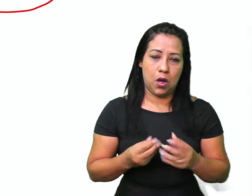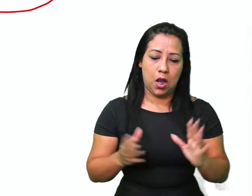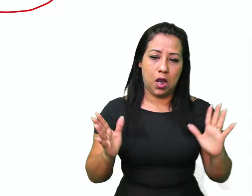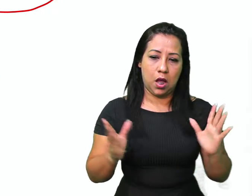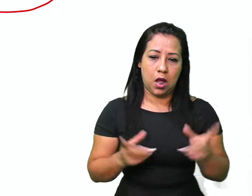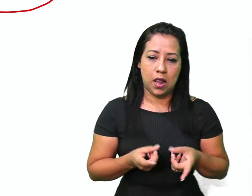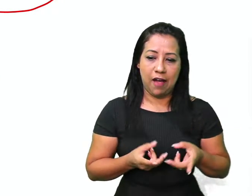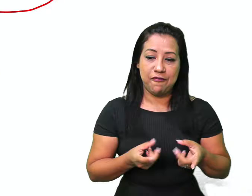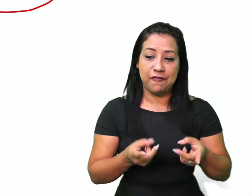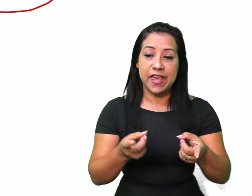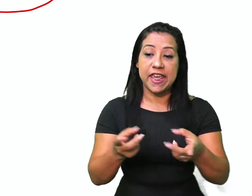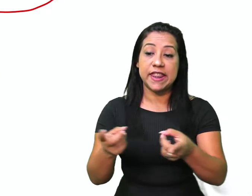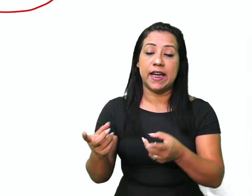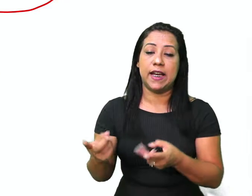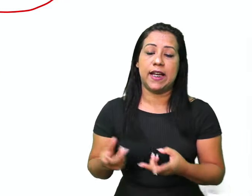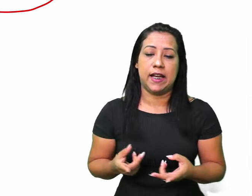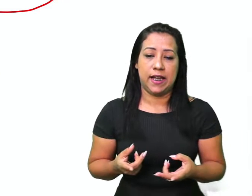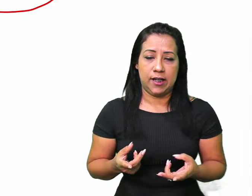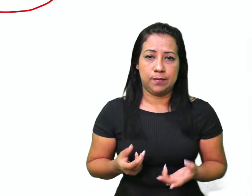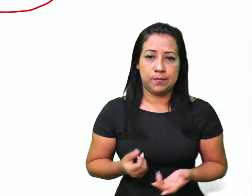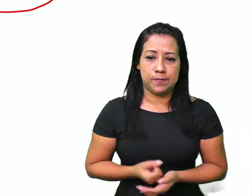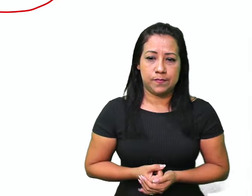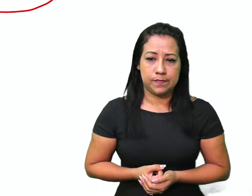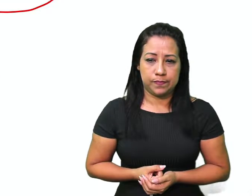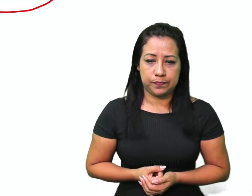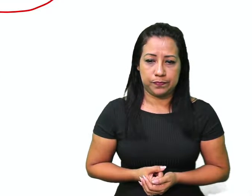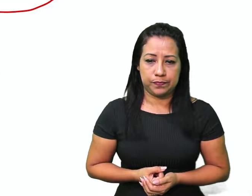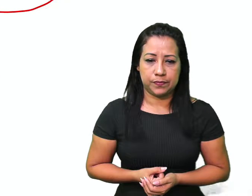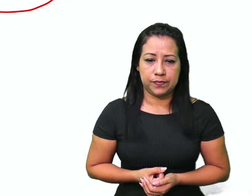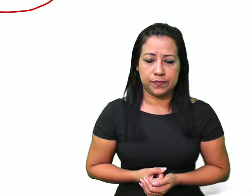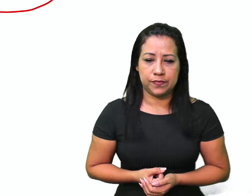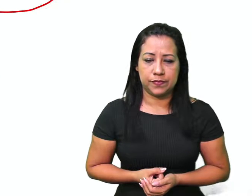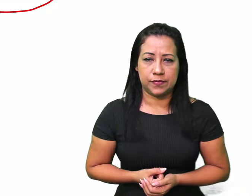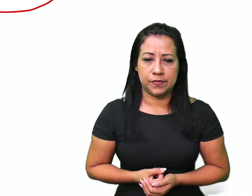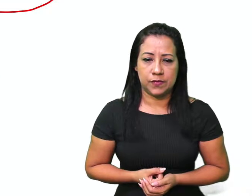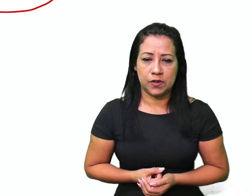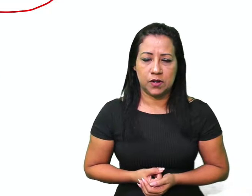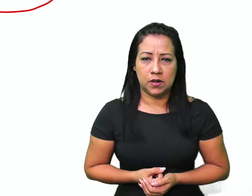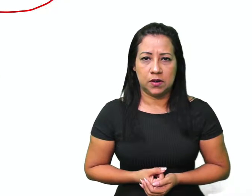Indústria é recente. Grande parte dessas cidades hoje delas são o quê?